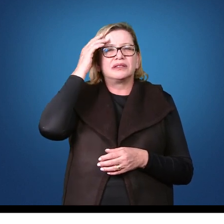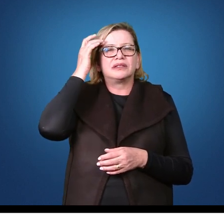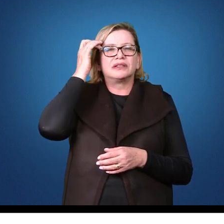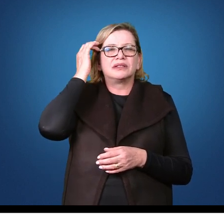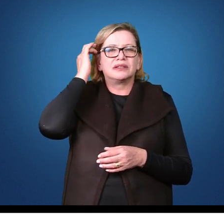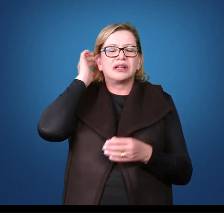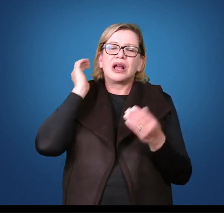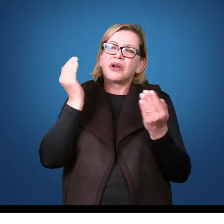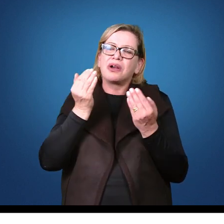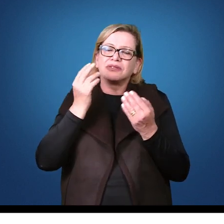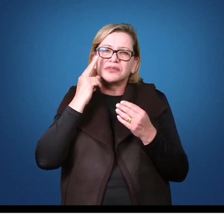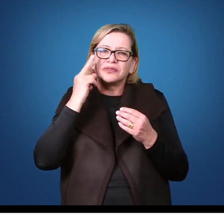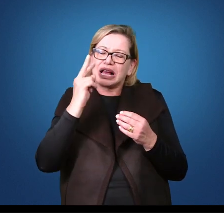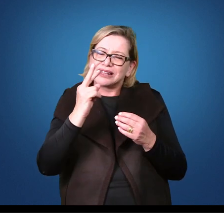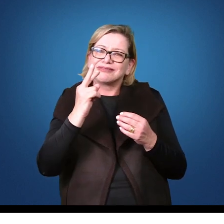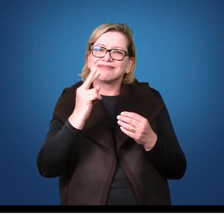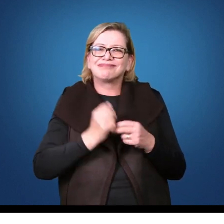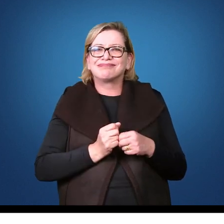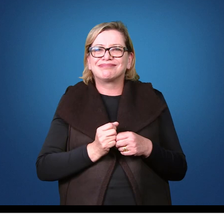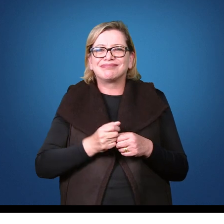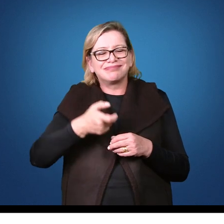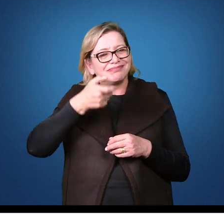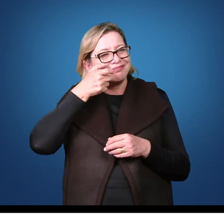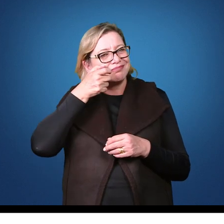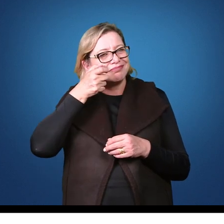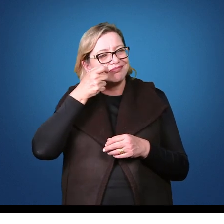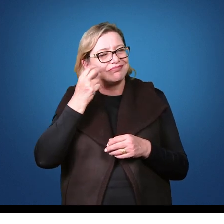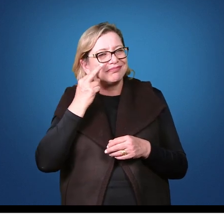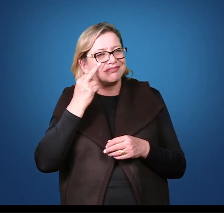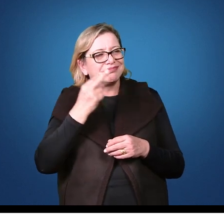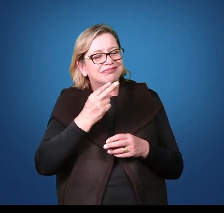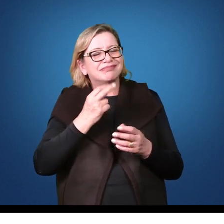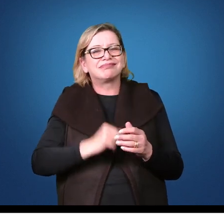Vá lá! Viela!